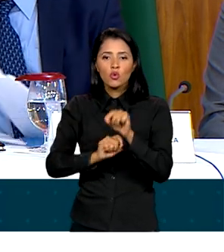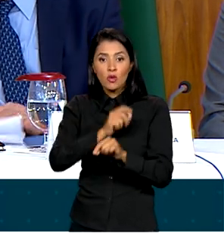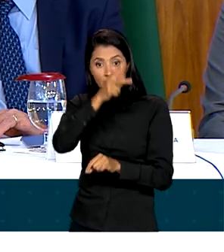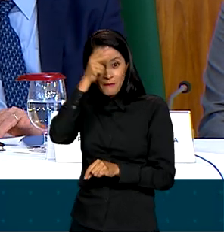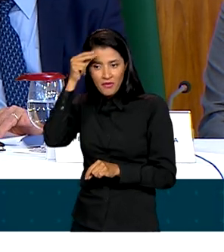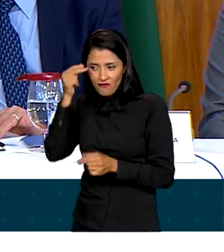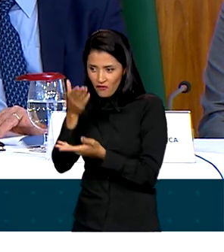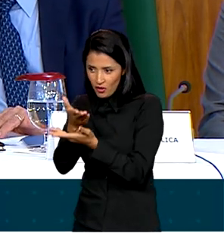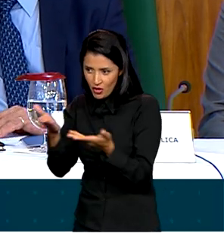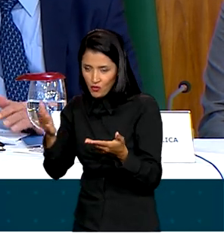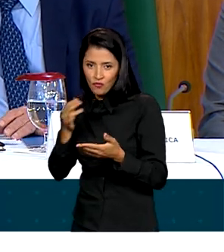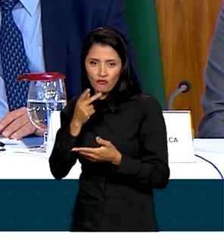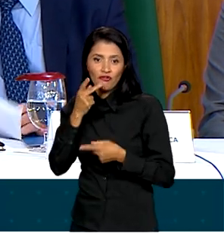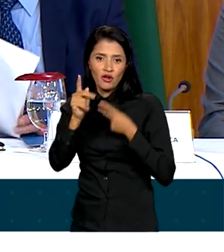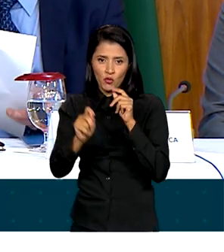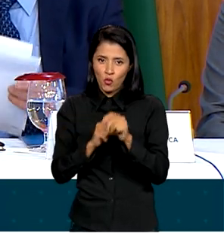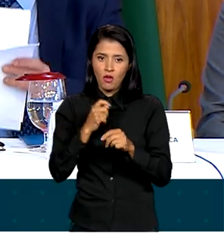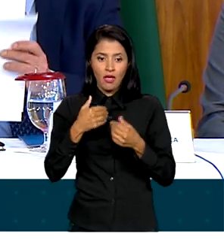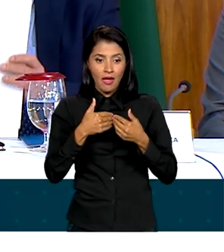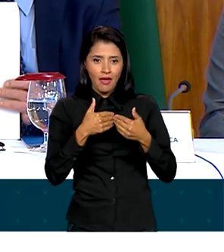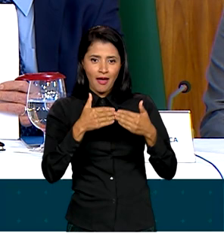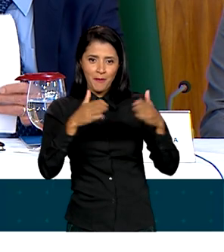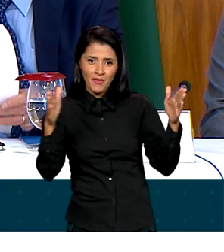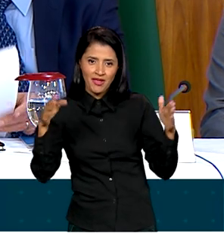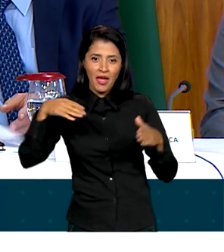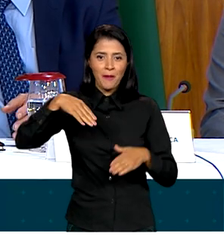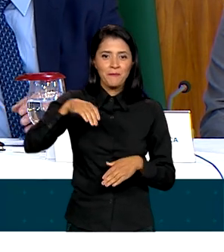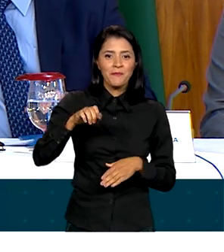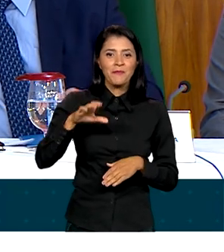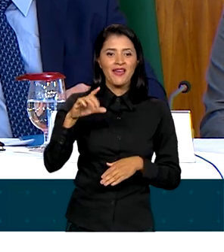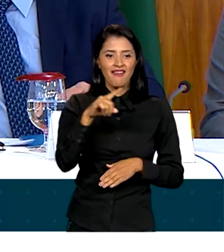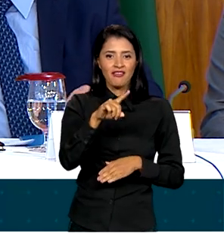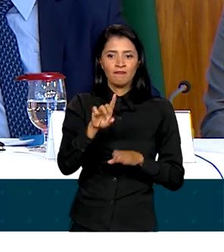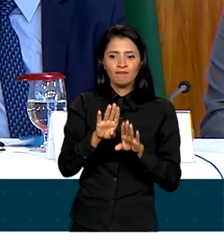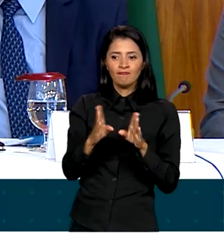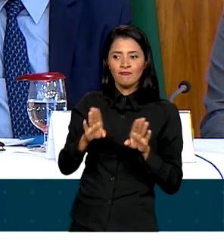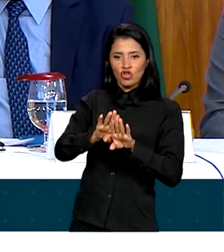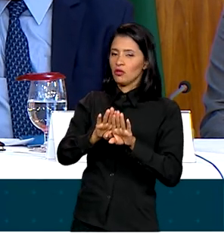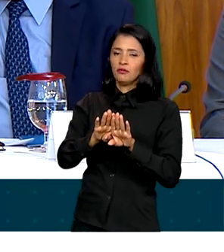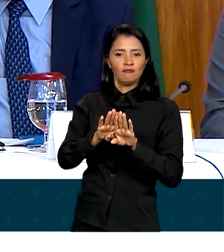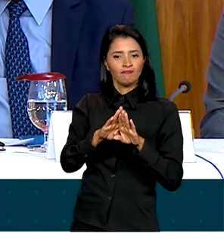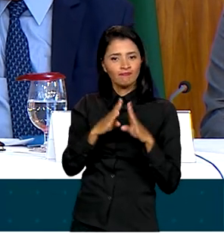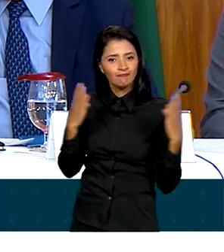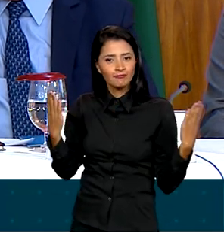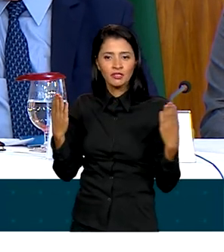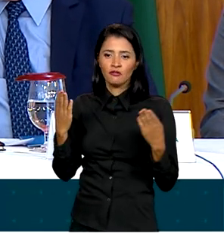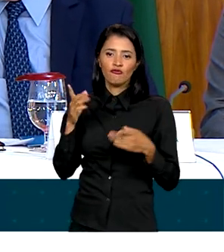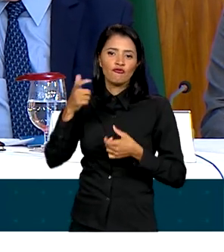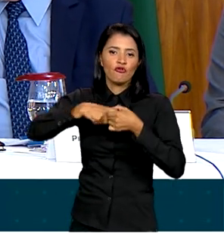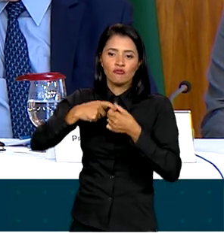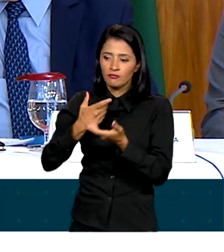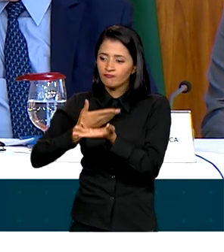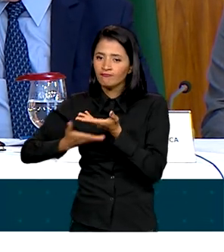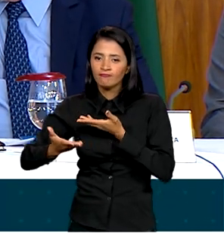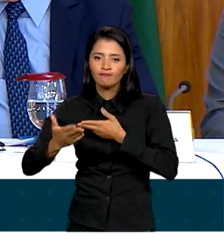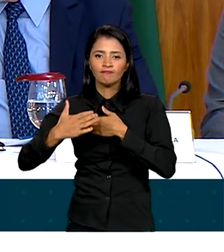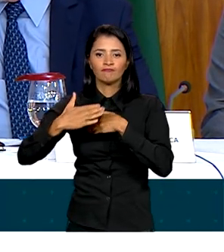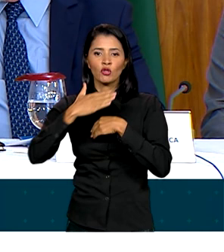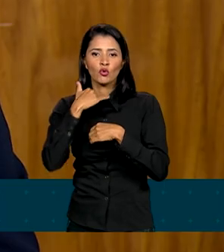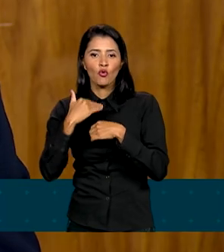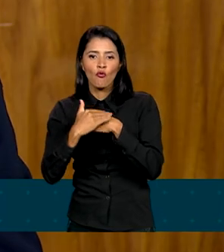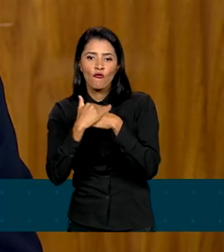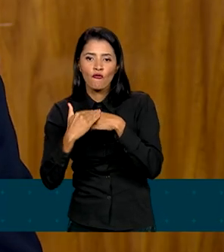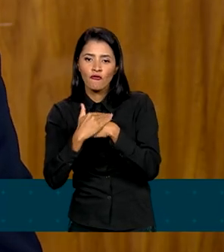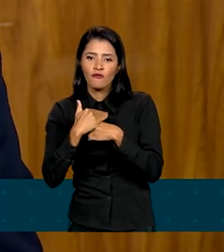aqui claramente, é abrir as portas do MEC, é voltar ao diálogo com os entes federados, tanto municípios como